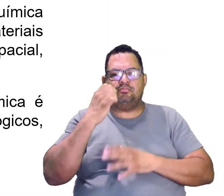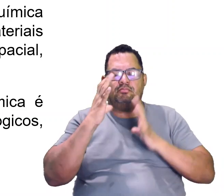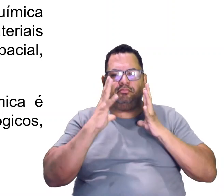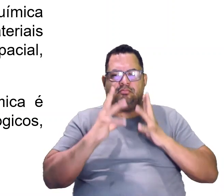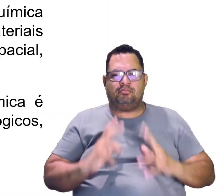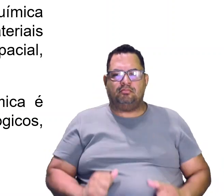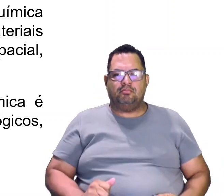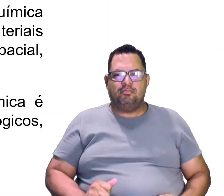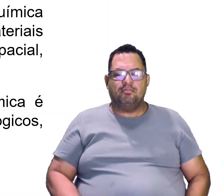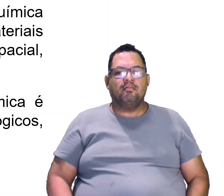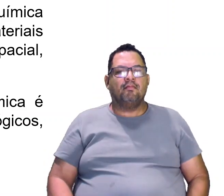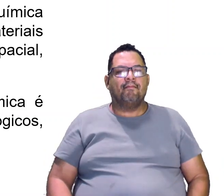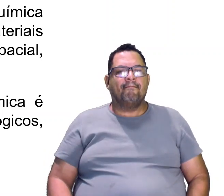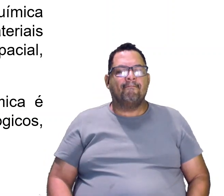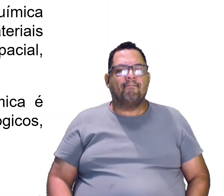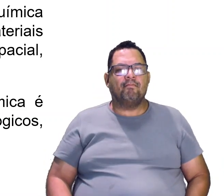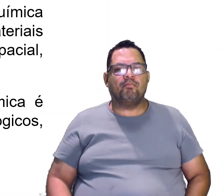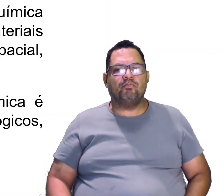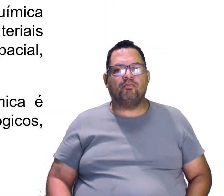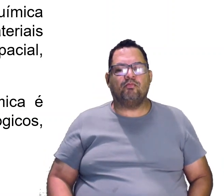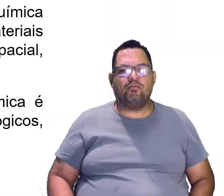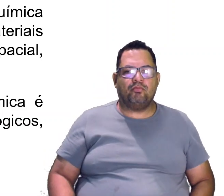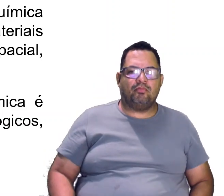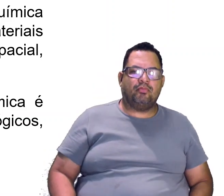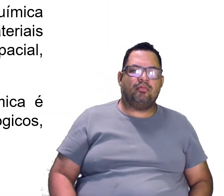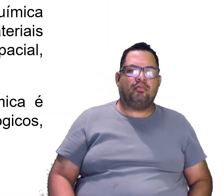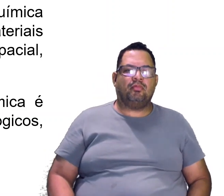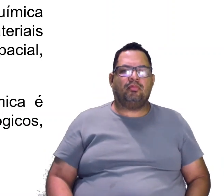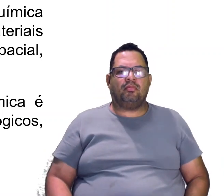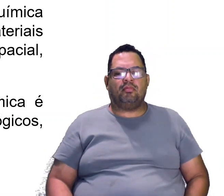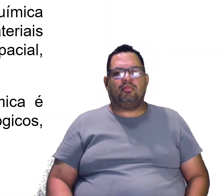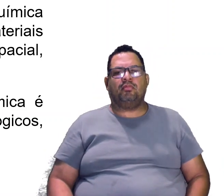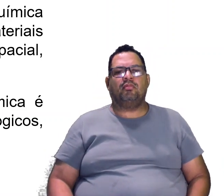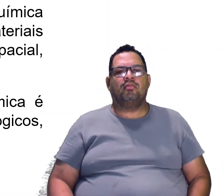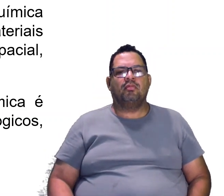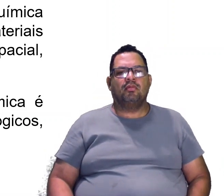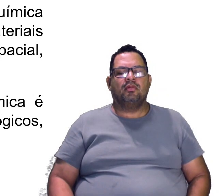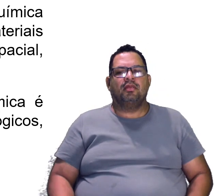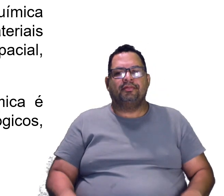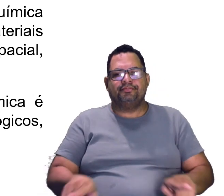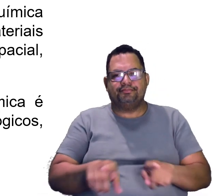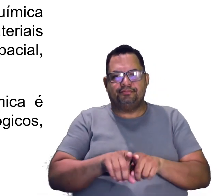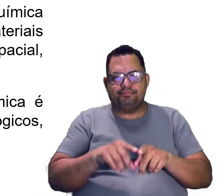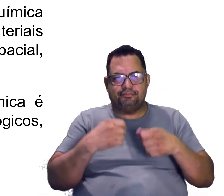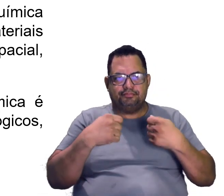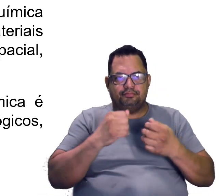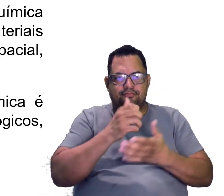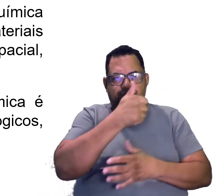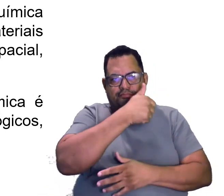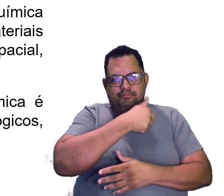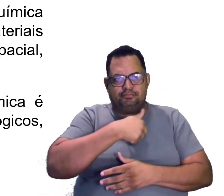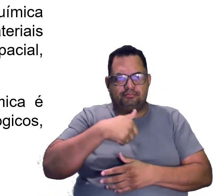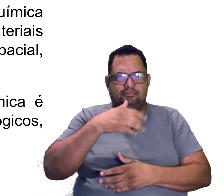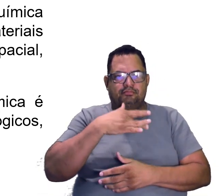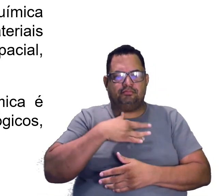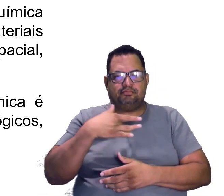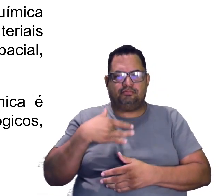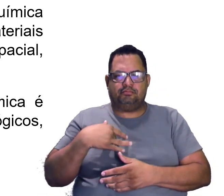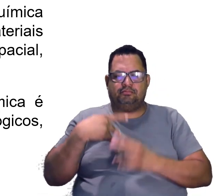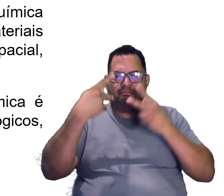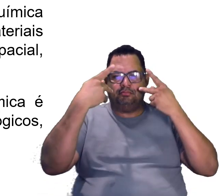envolve conhecimentos químicos. E precisa da química também na melhoria da saúde humana?